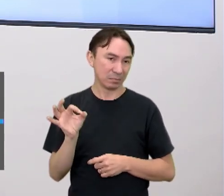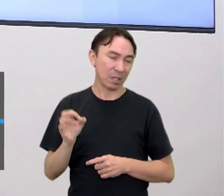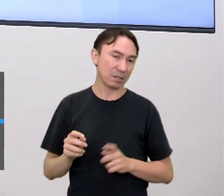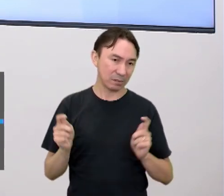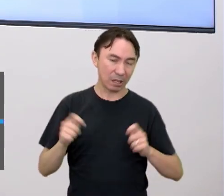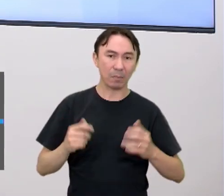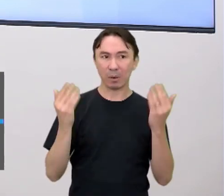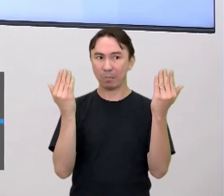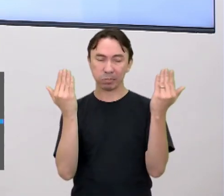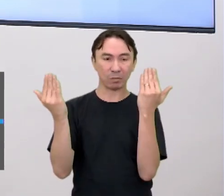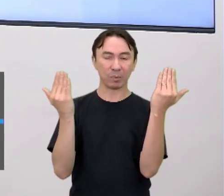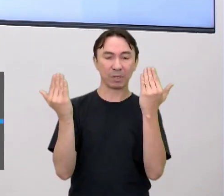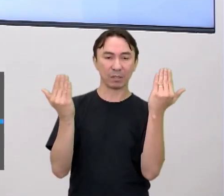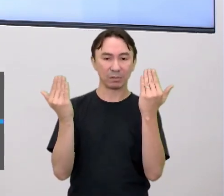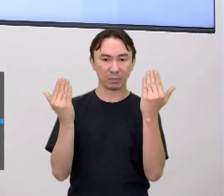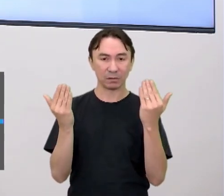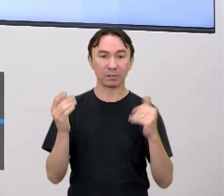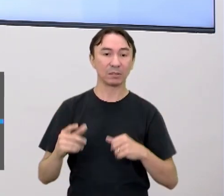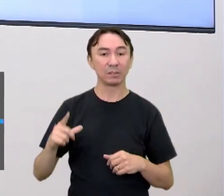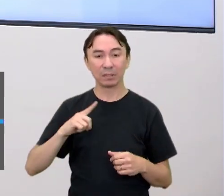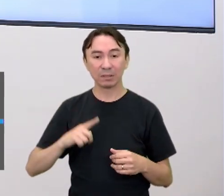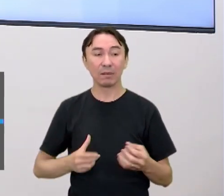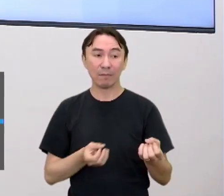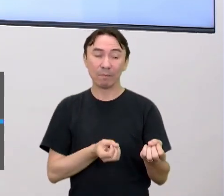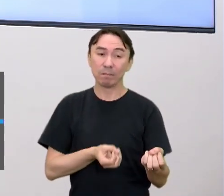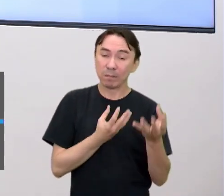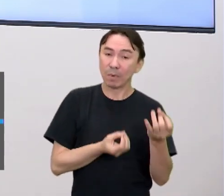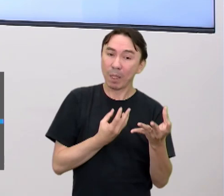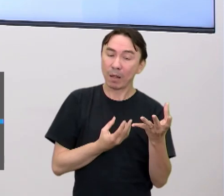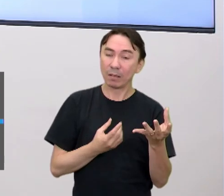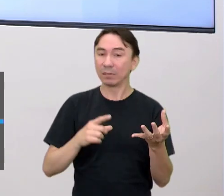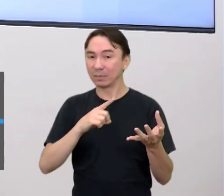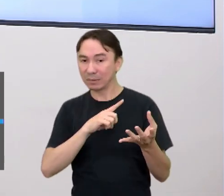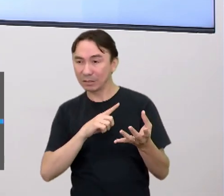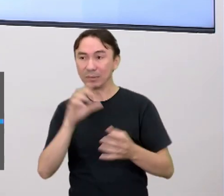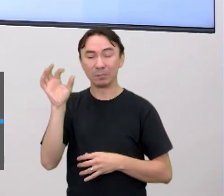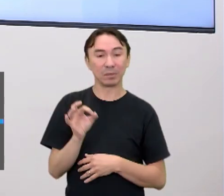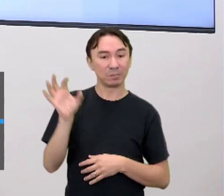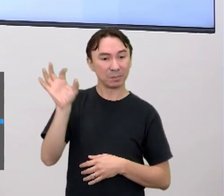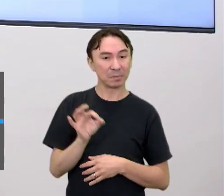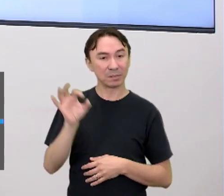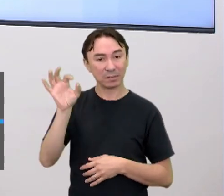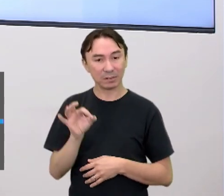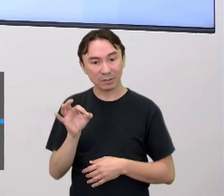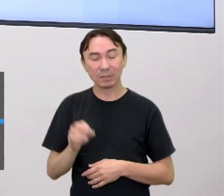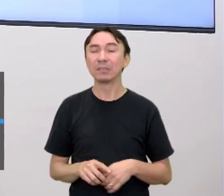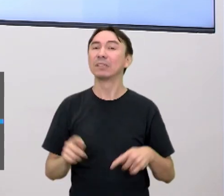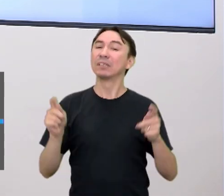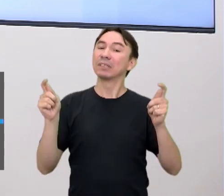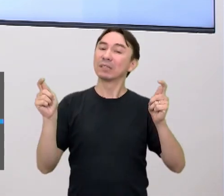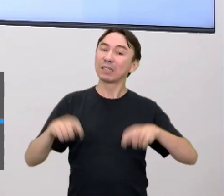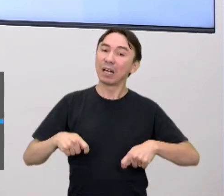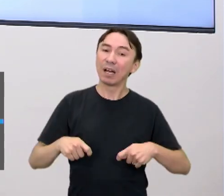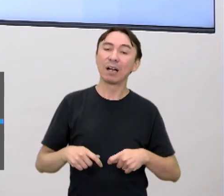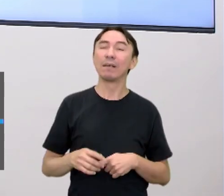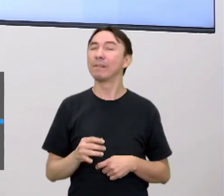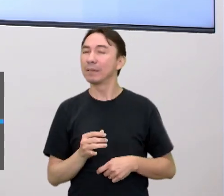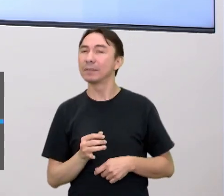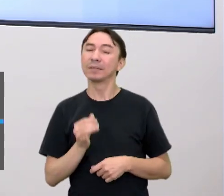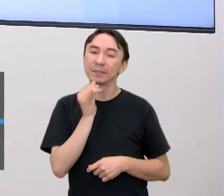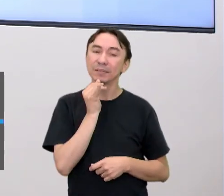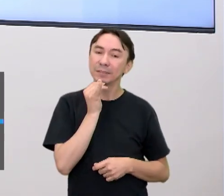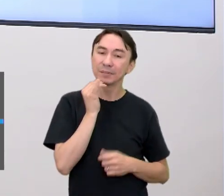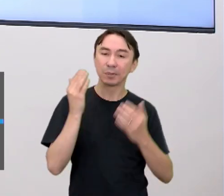comparação, né? Então, toda vez que você tem valores de forma de porcentagem, me corrija se eu estiver errado, Alexandre, a gente tem a capacidade de fazer